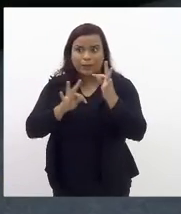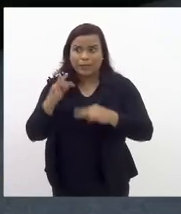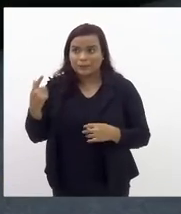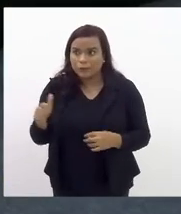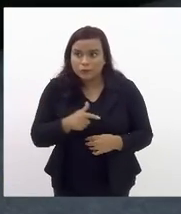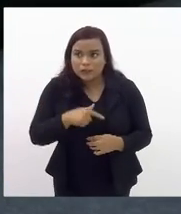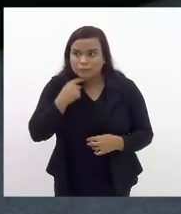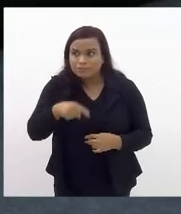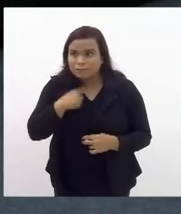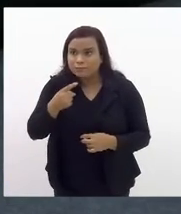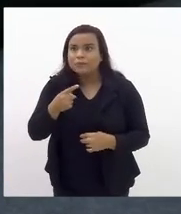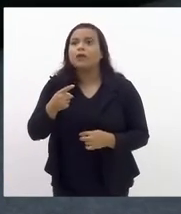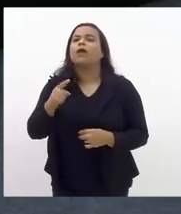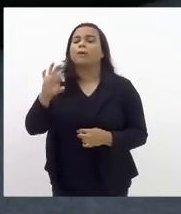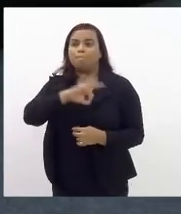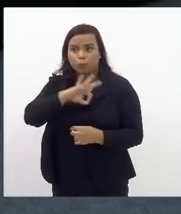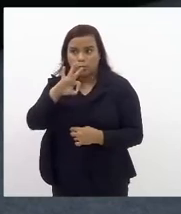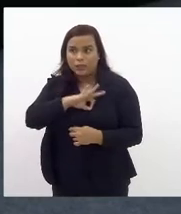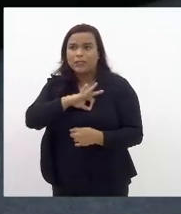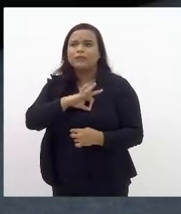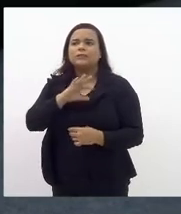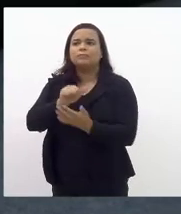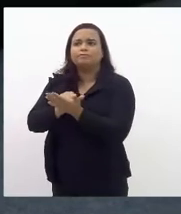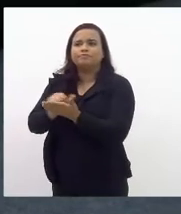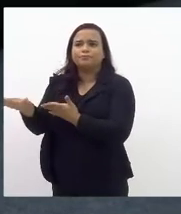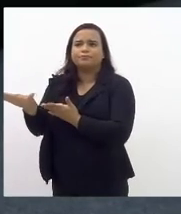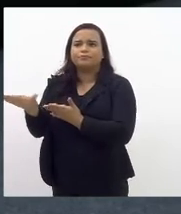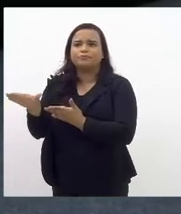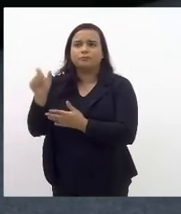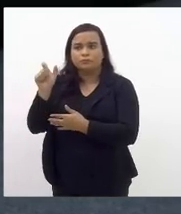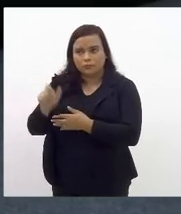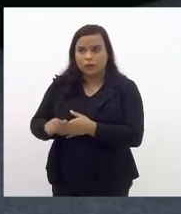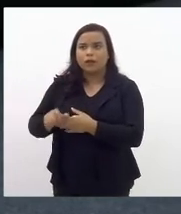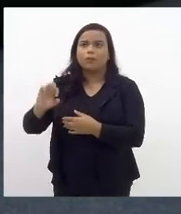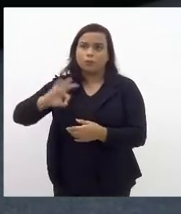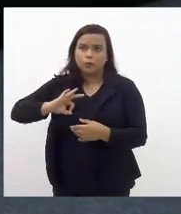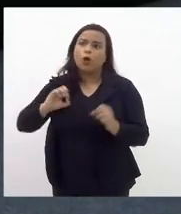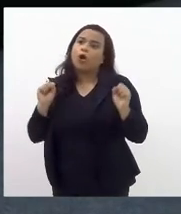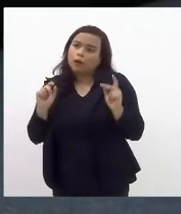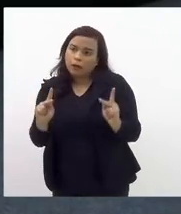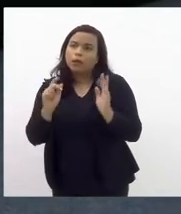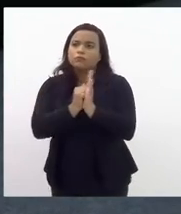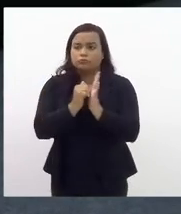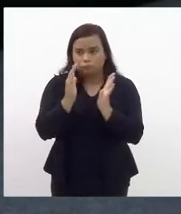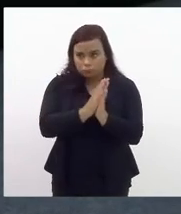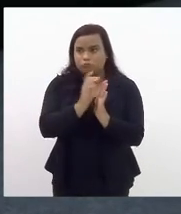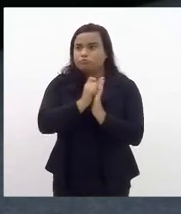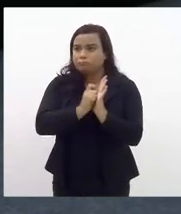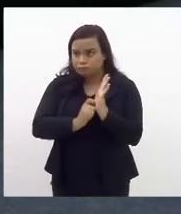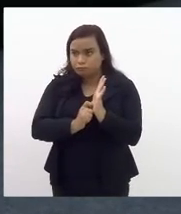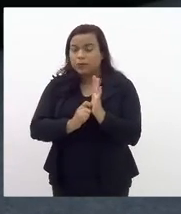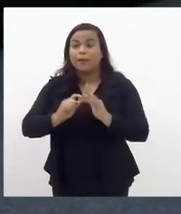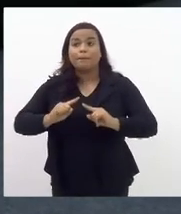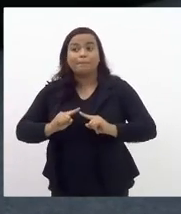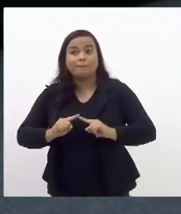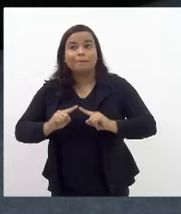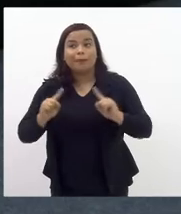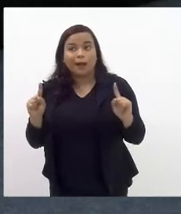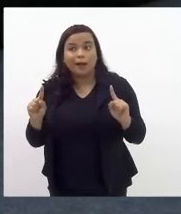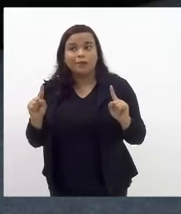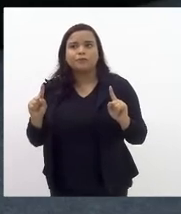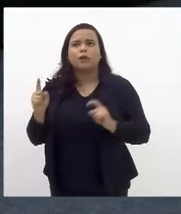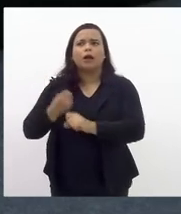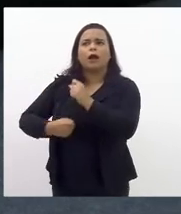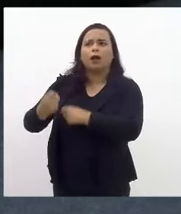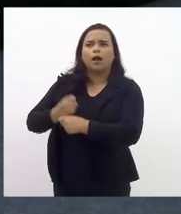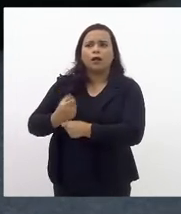polícia militar exclui o policial. Isso aí, perfeito, isso está escrito, está no papel. Só que, em